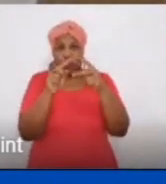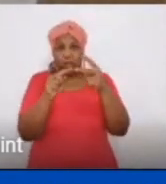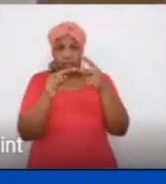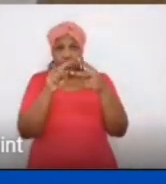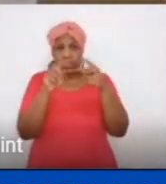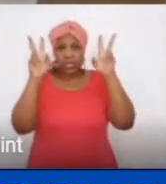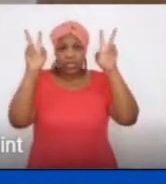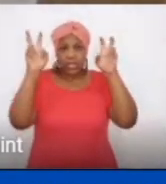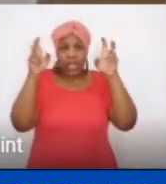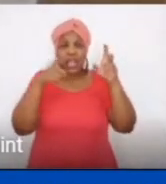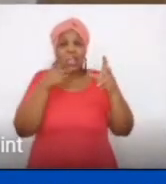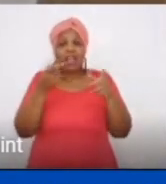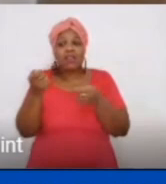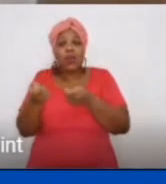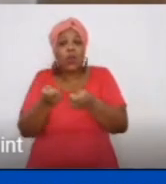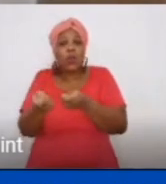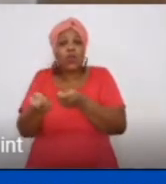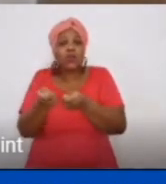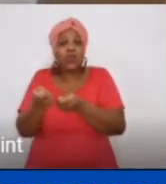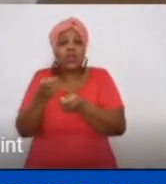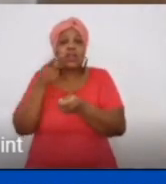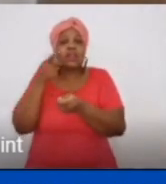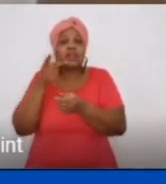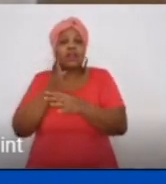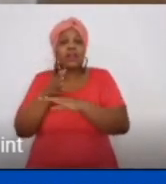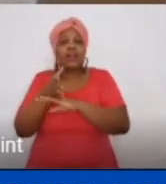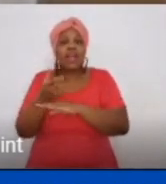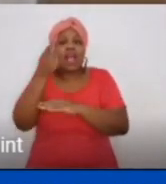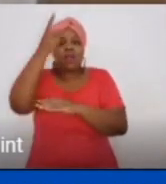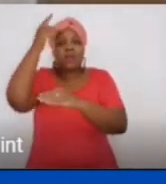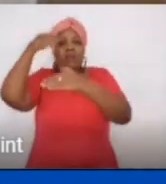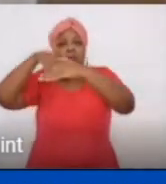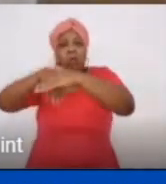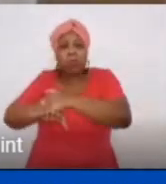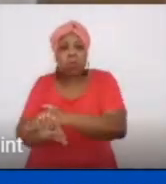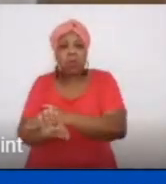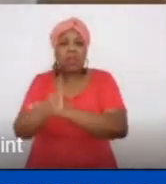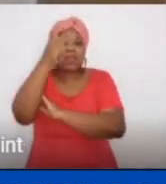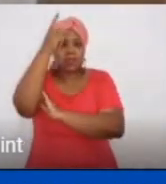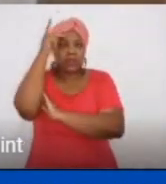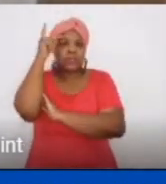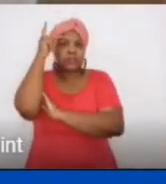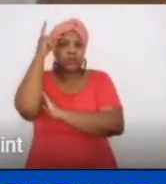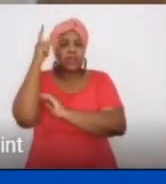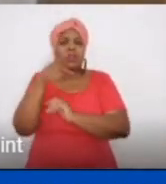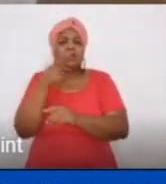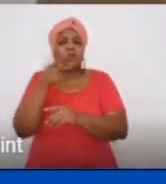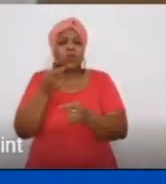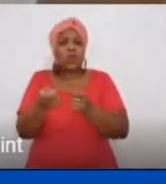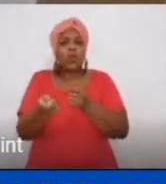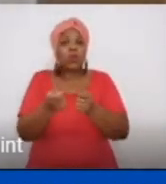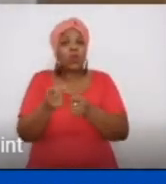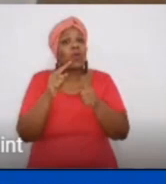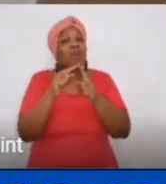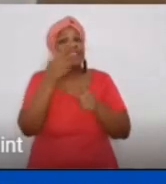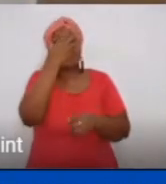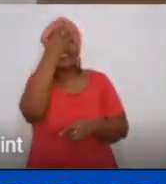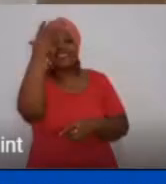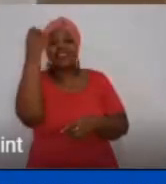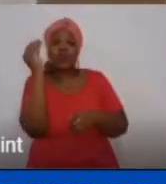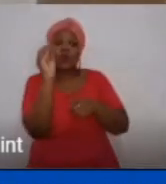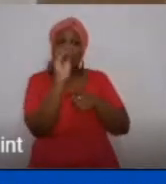de um controle que opera pela via do assujeitamento dessas pessoas, sob o manto do controle do cuidado, né?